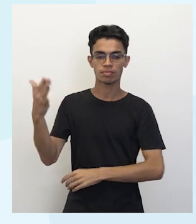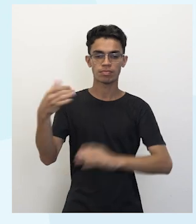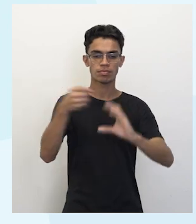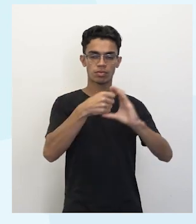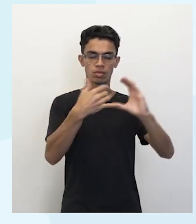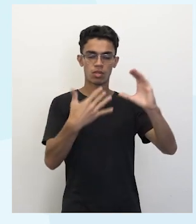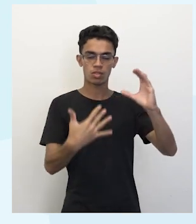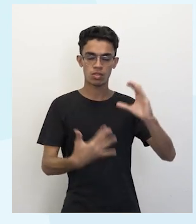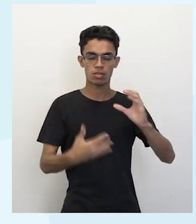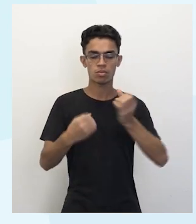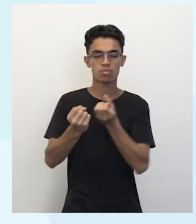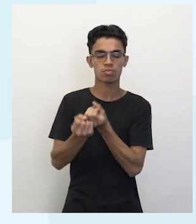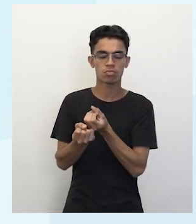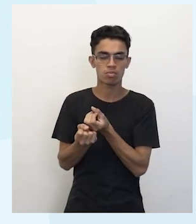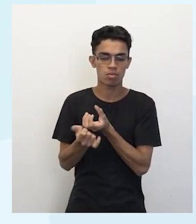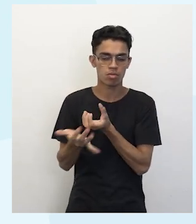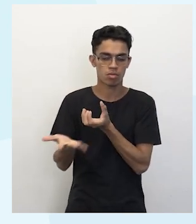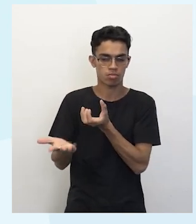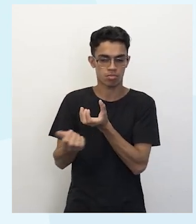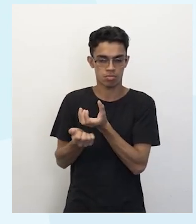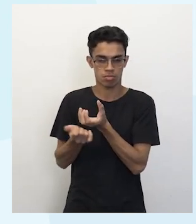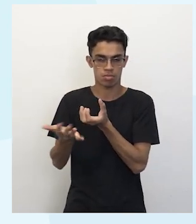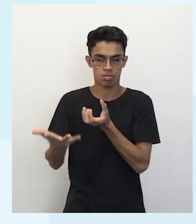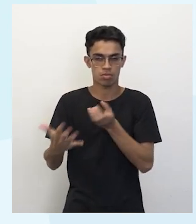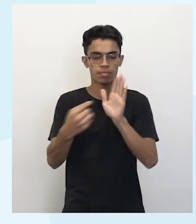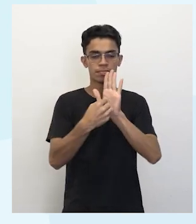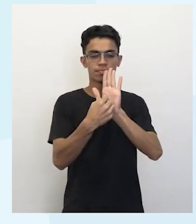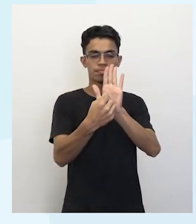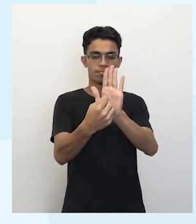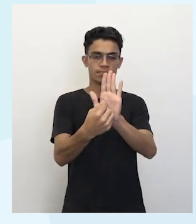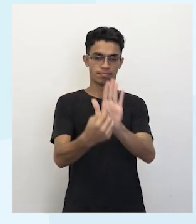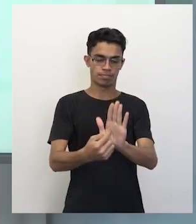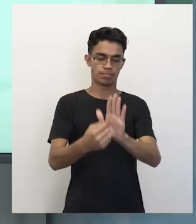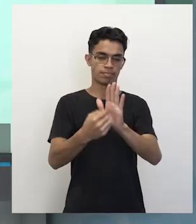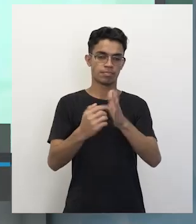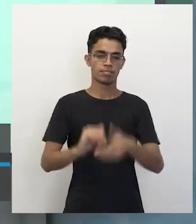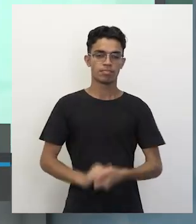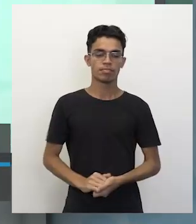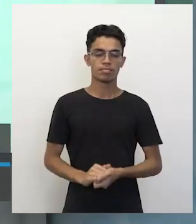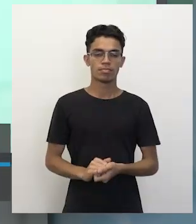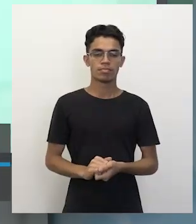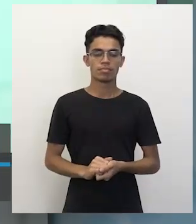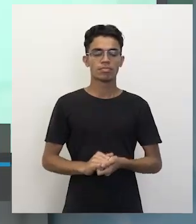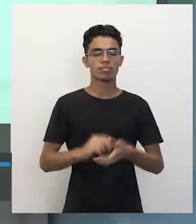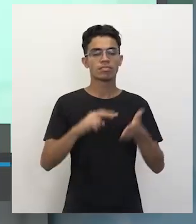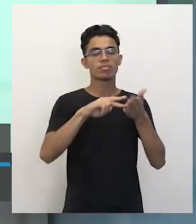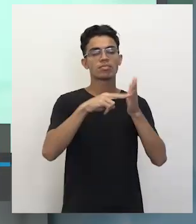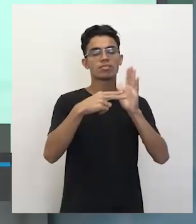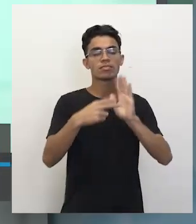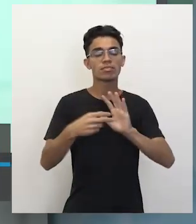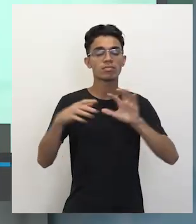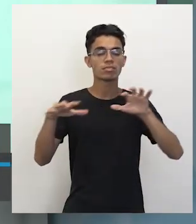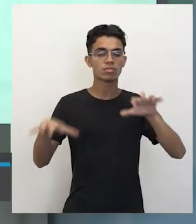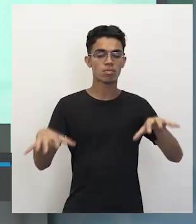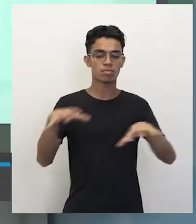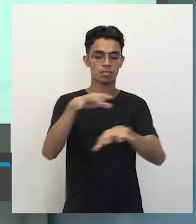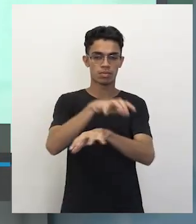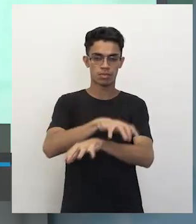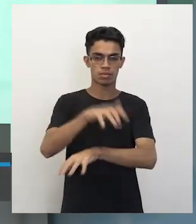algumas características do Pantanal. Tranquilinho, né? A gente vai falar um pouquinho, então, o que é aí este bioma